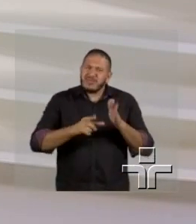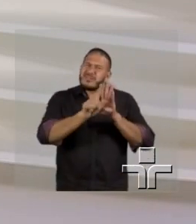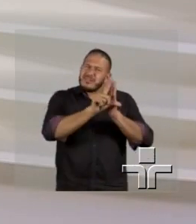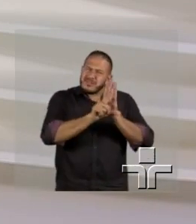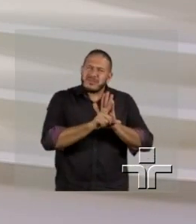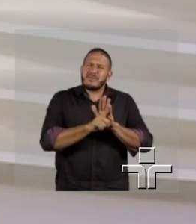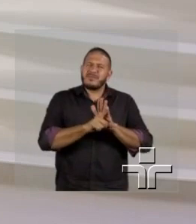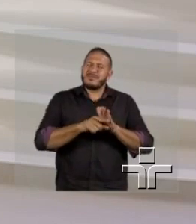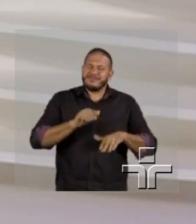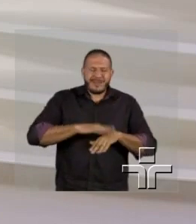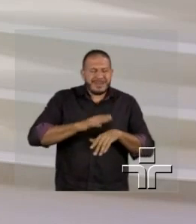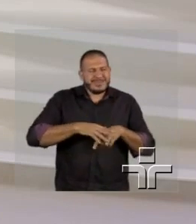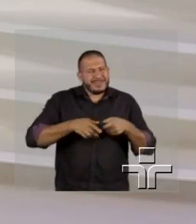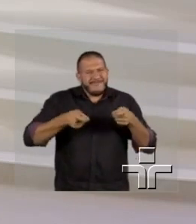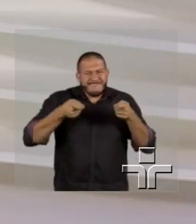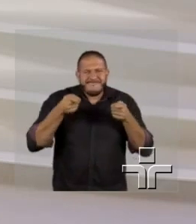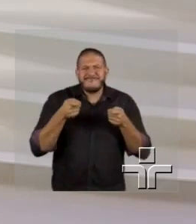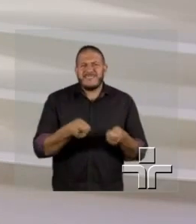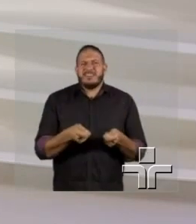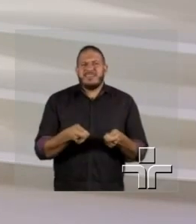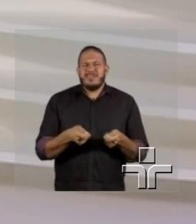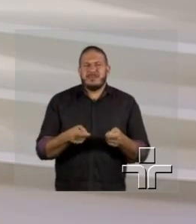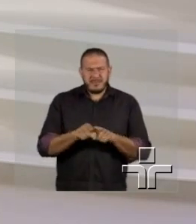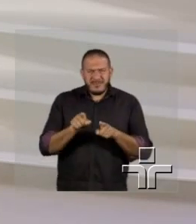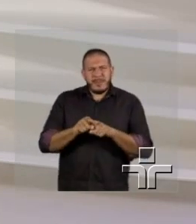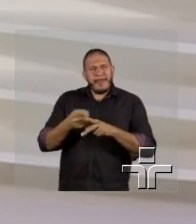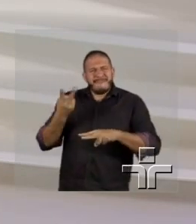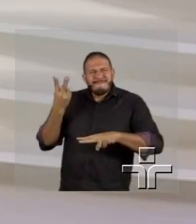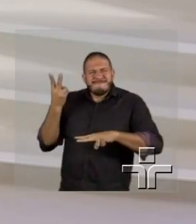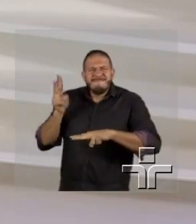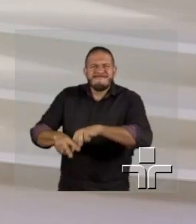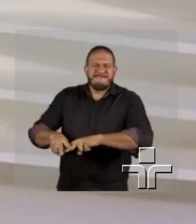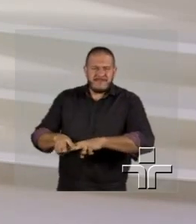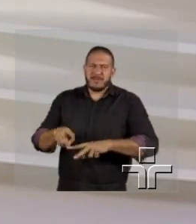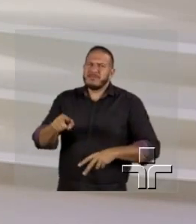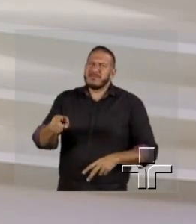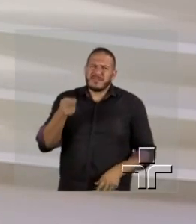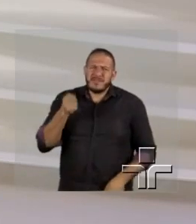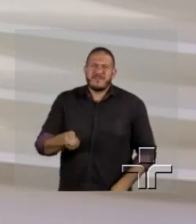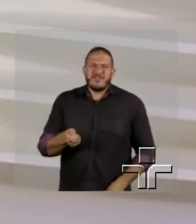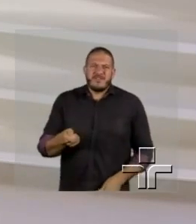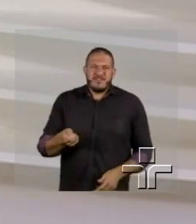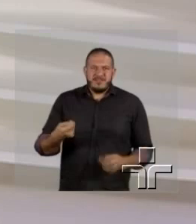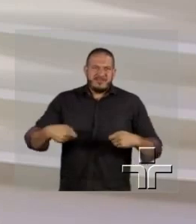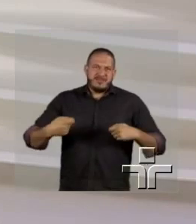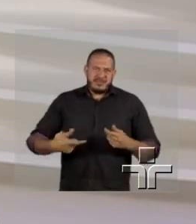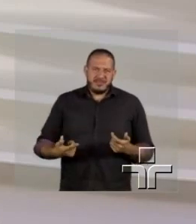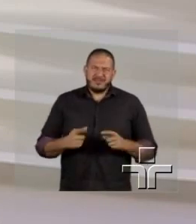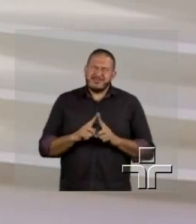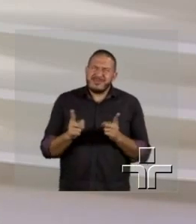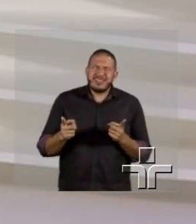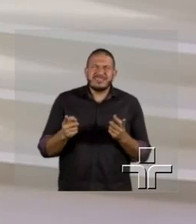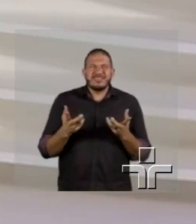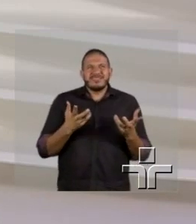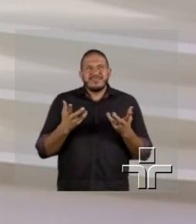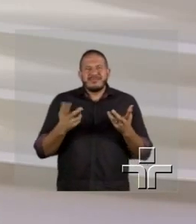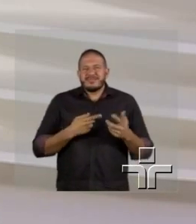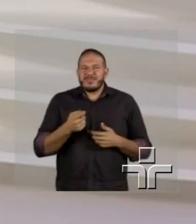obrigação funcional, isso faz parte da prestação do serviço de segurança à população.